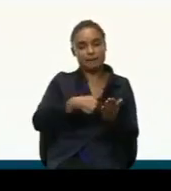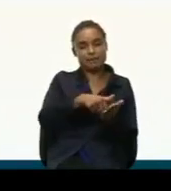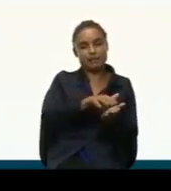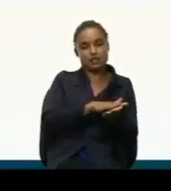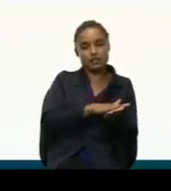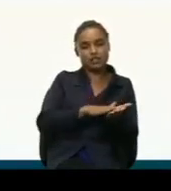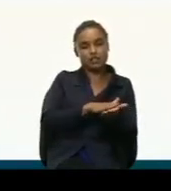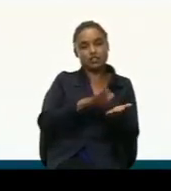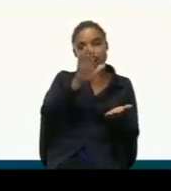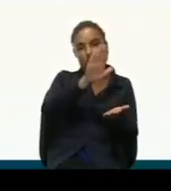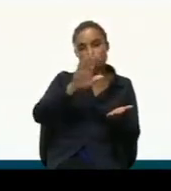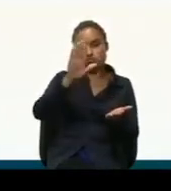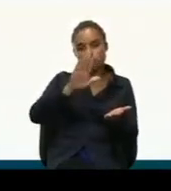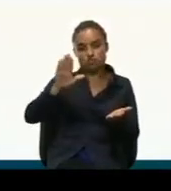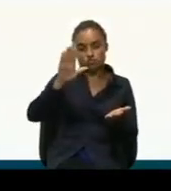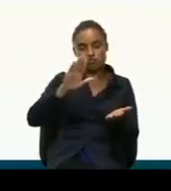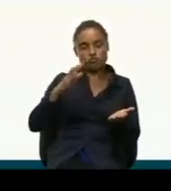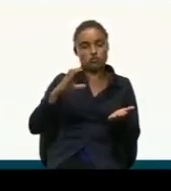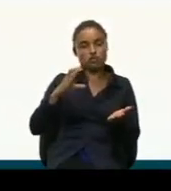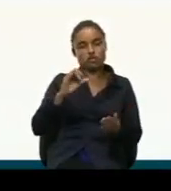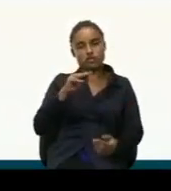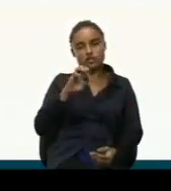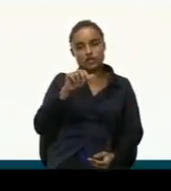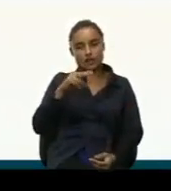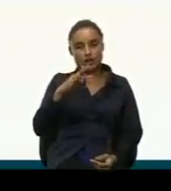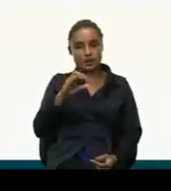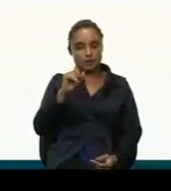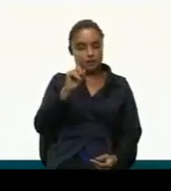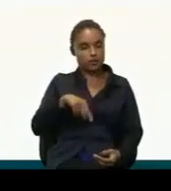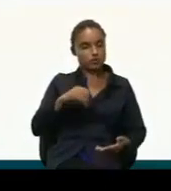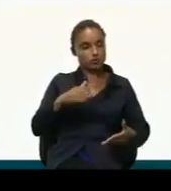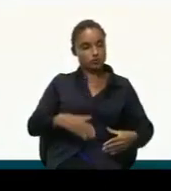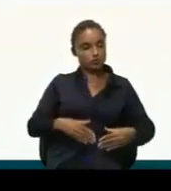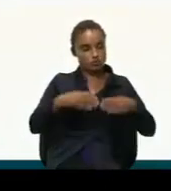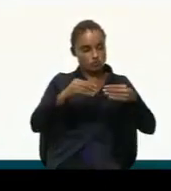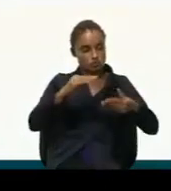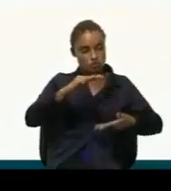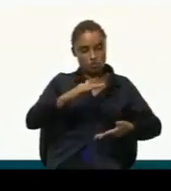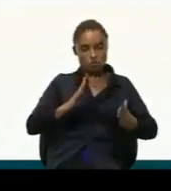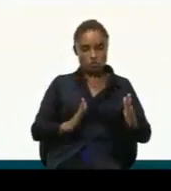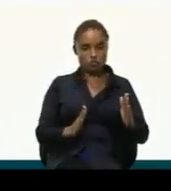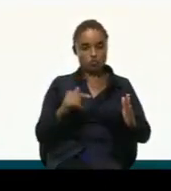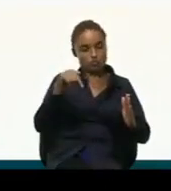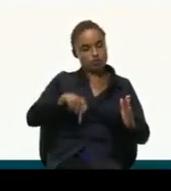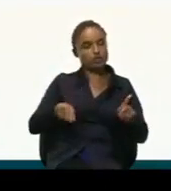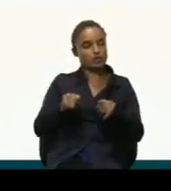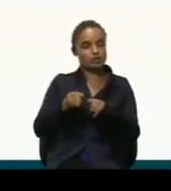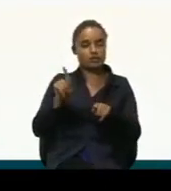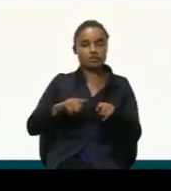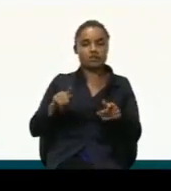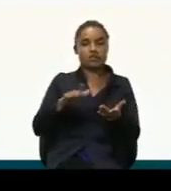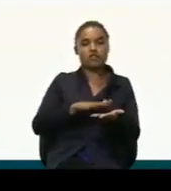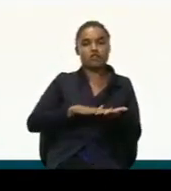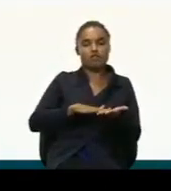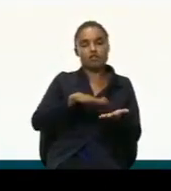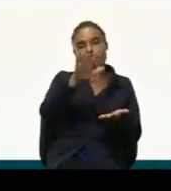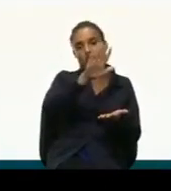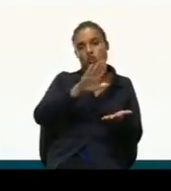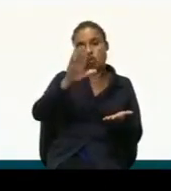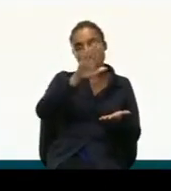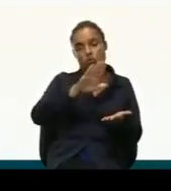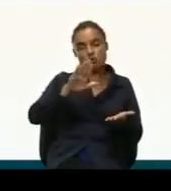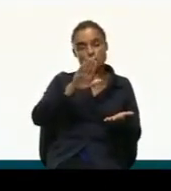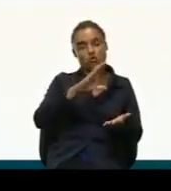brita, ficando próximo. Então sempre manter esses três próximos. Óbvio, você não vai colocar o cimento aqui, aí o